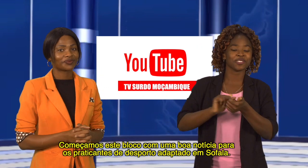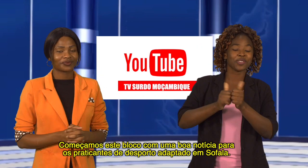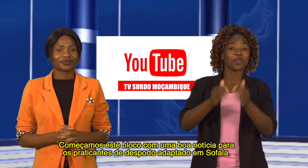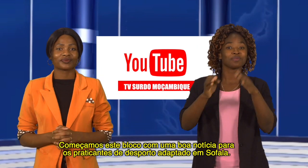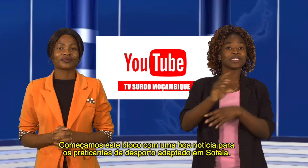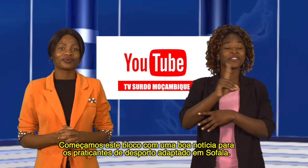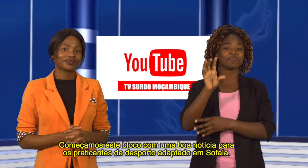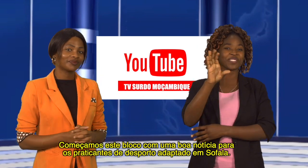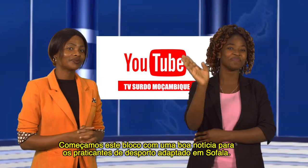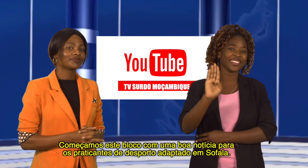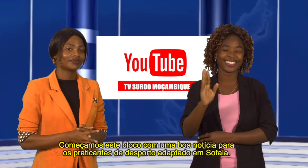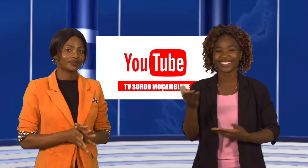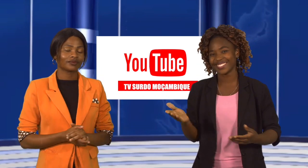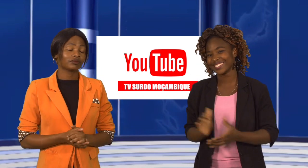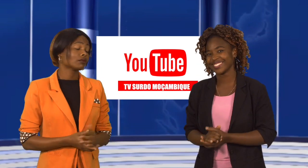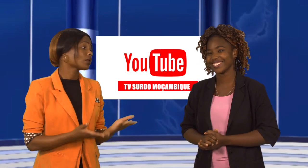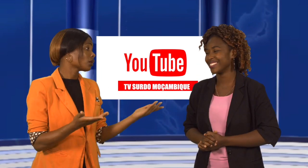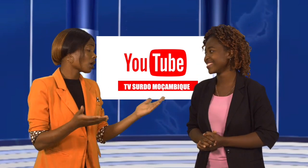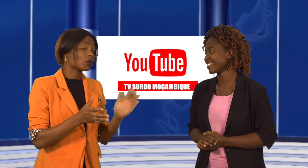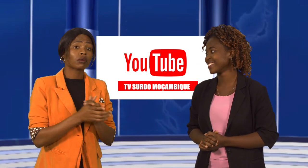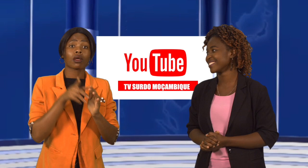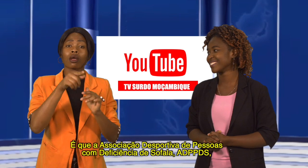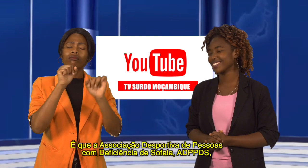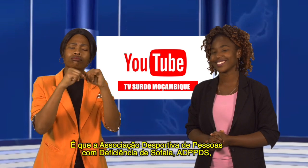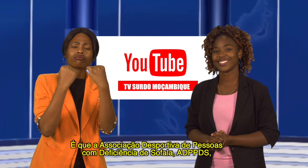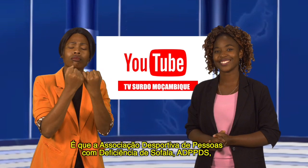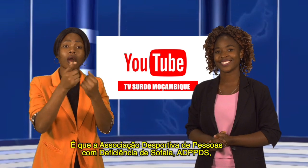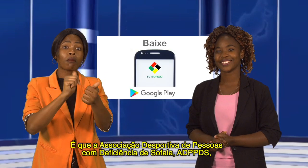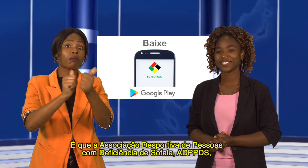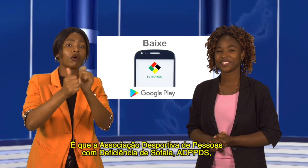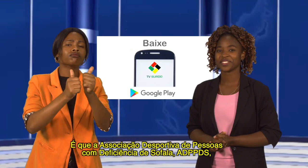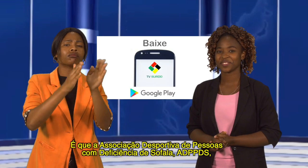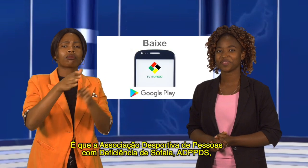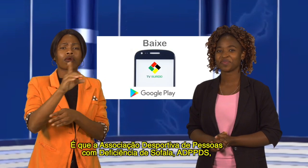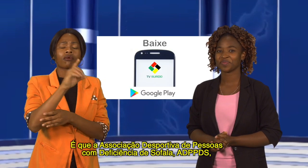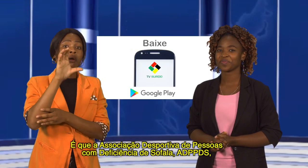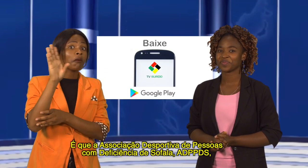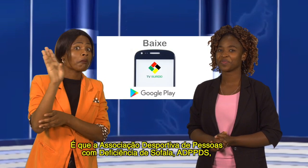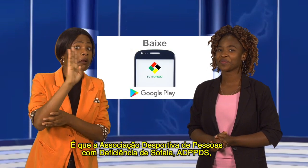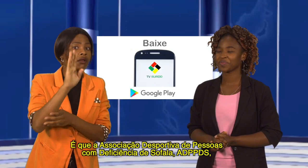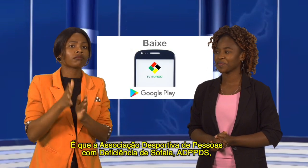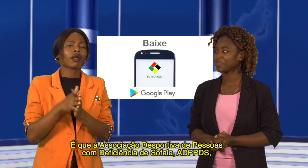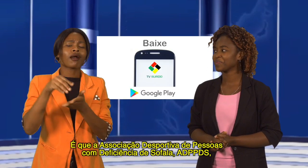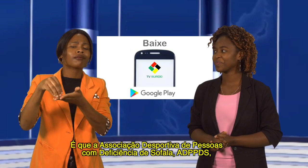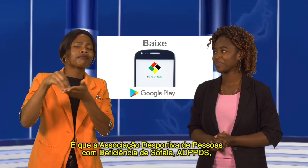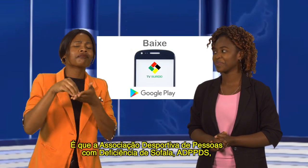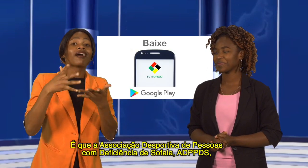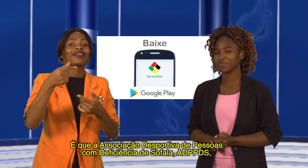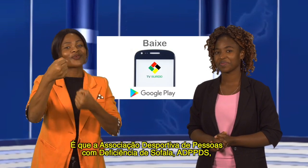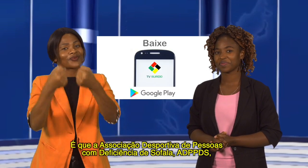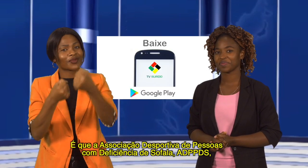os praticantes de desporto adaptado em Sofala. É que a Associação Desportiva de Pessoas com Deficiência de Sofala,